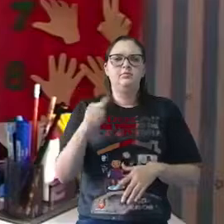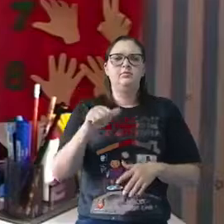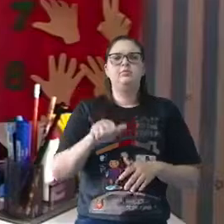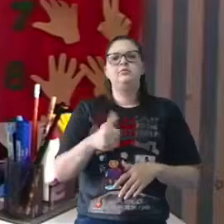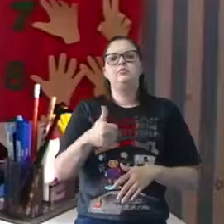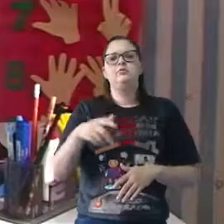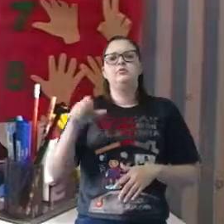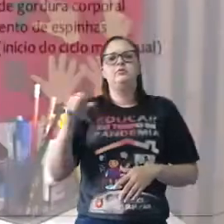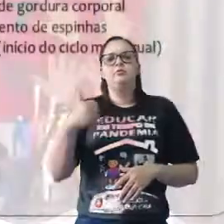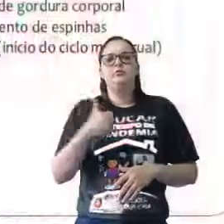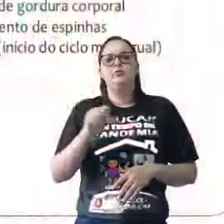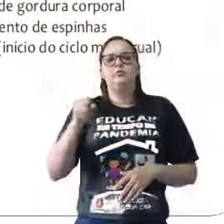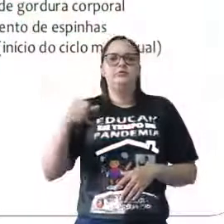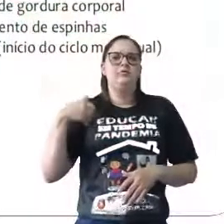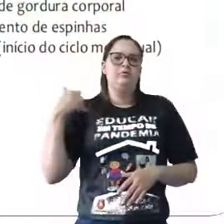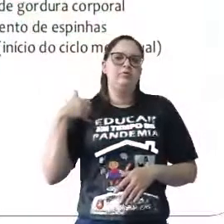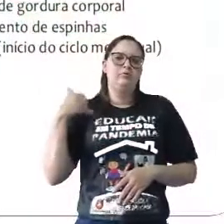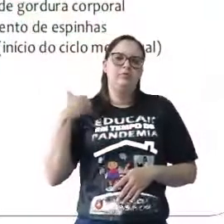algumas